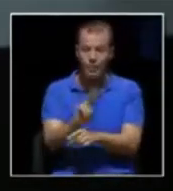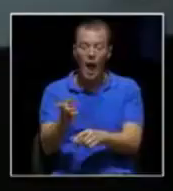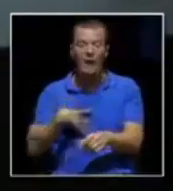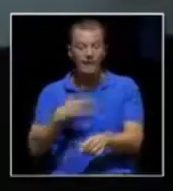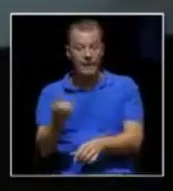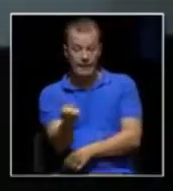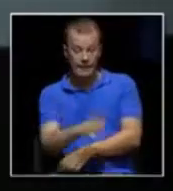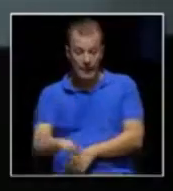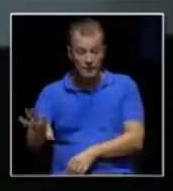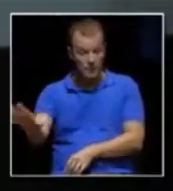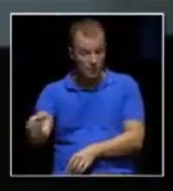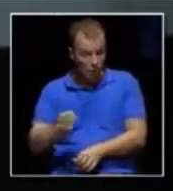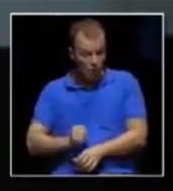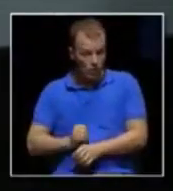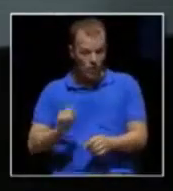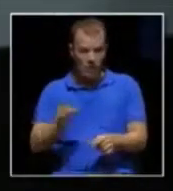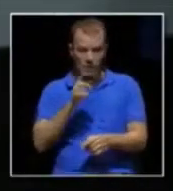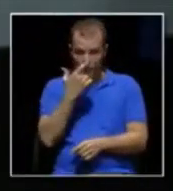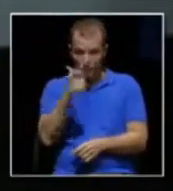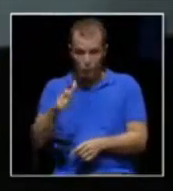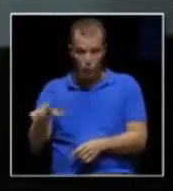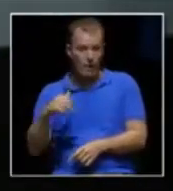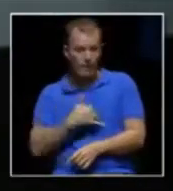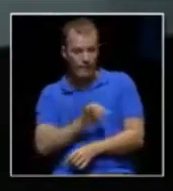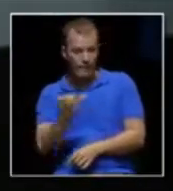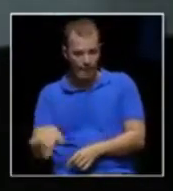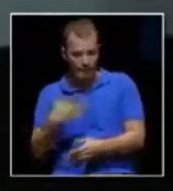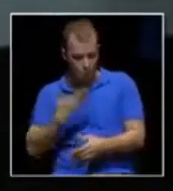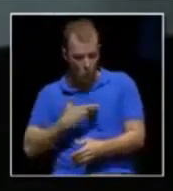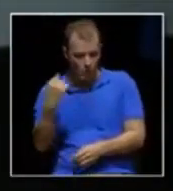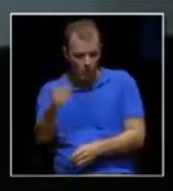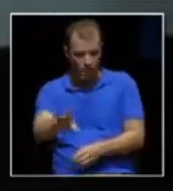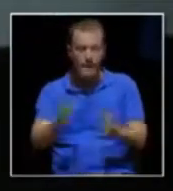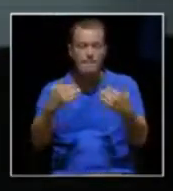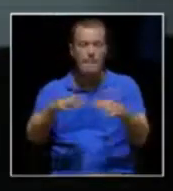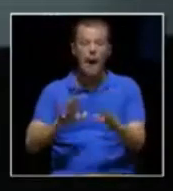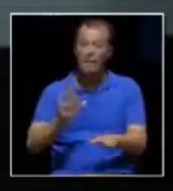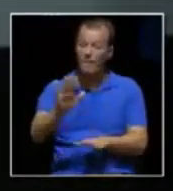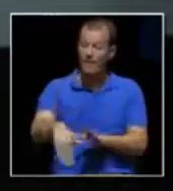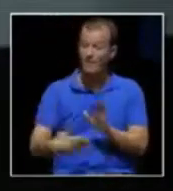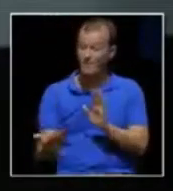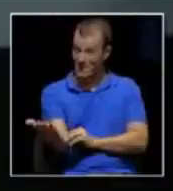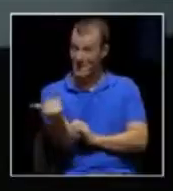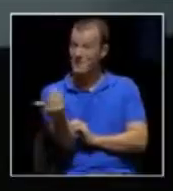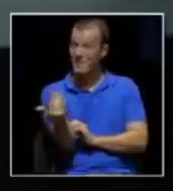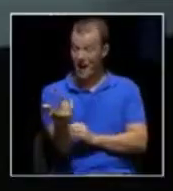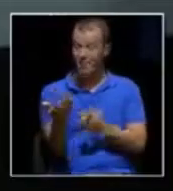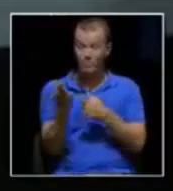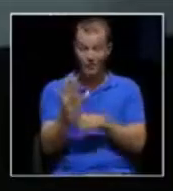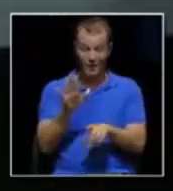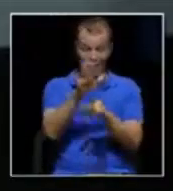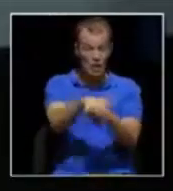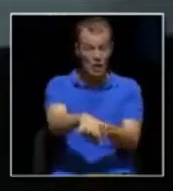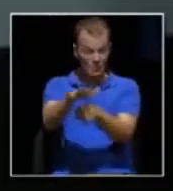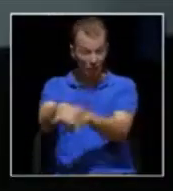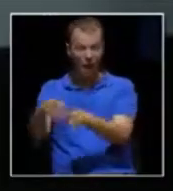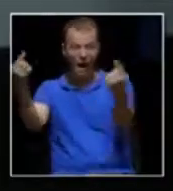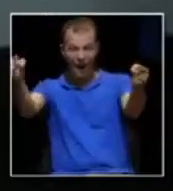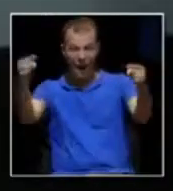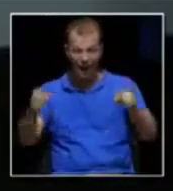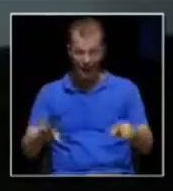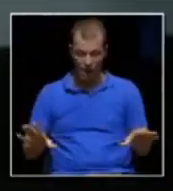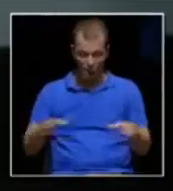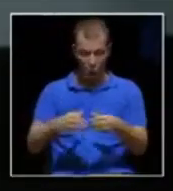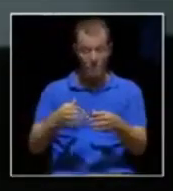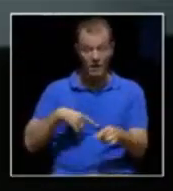por casais homossexuais, entre muitos outros. Mas há passos ainda não conquistados e existe muita discriminação relativamente à